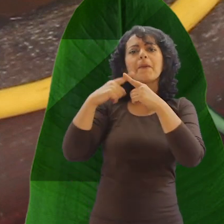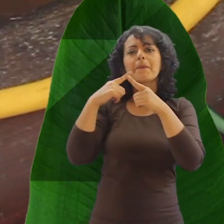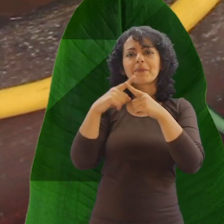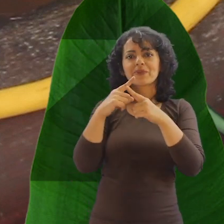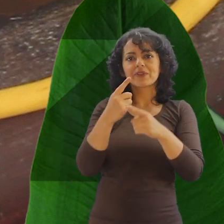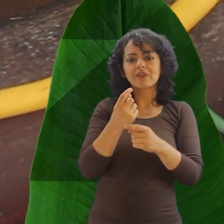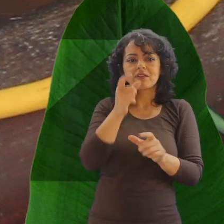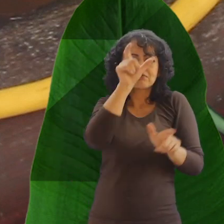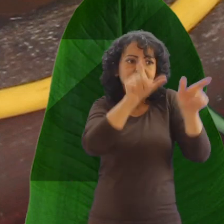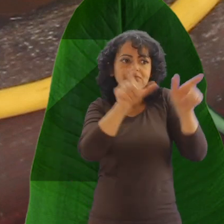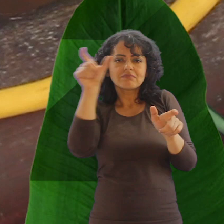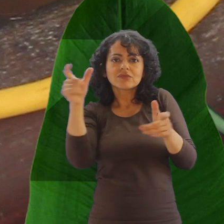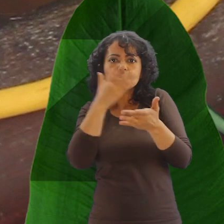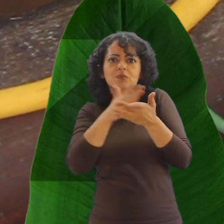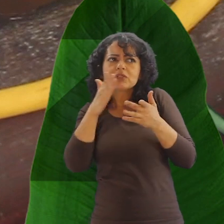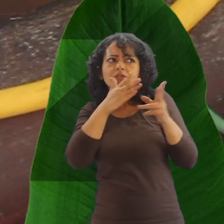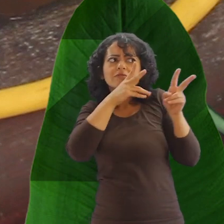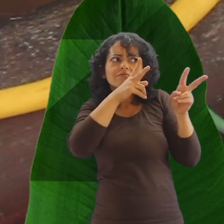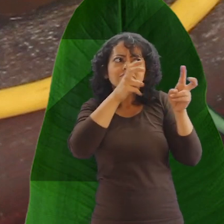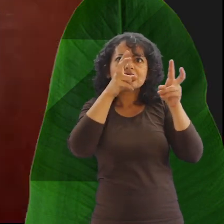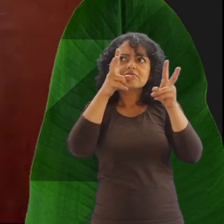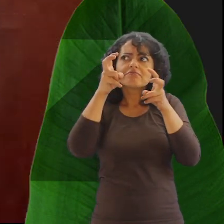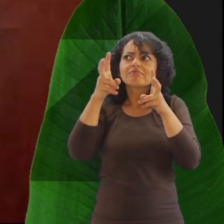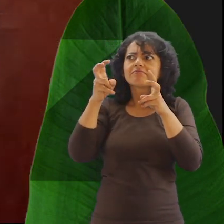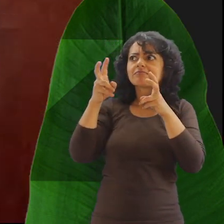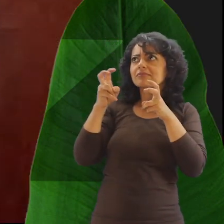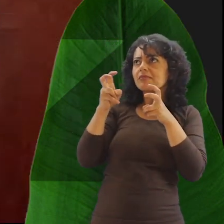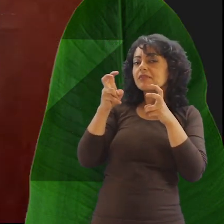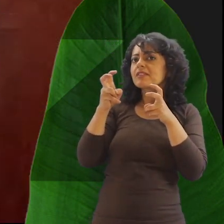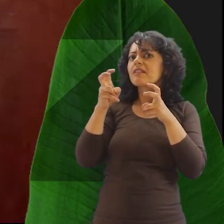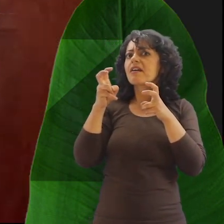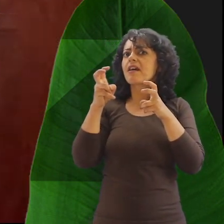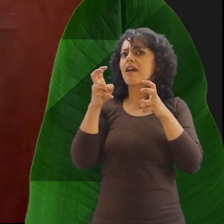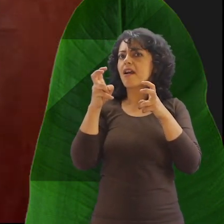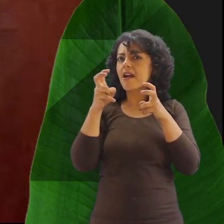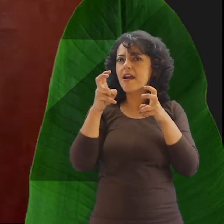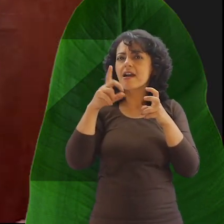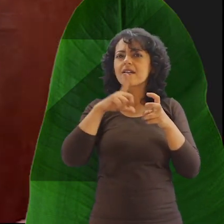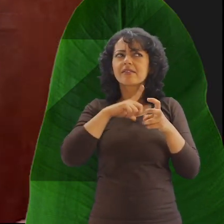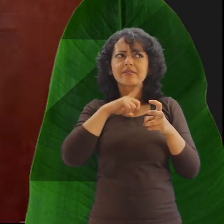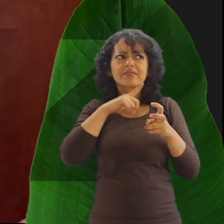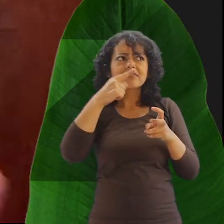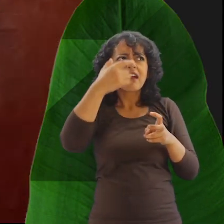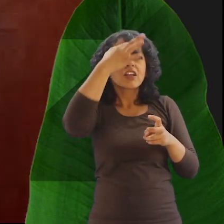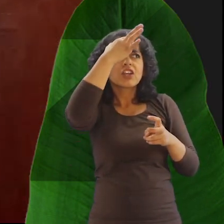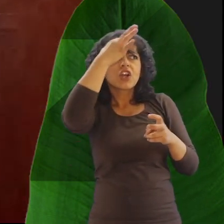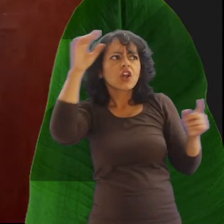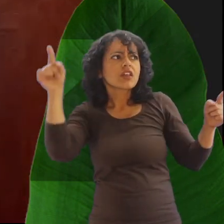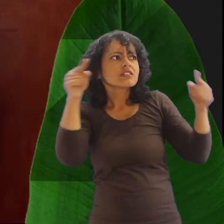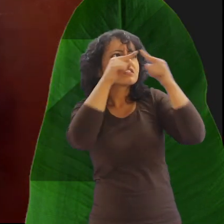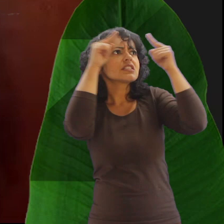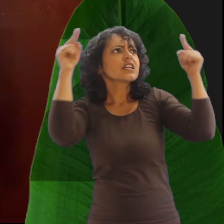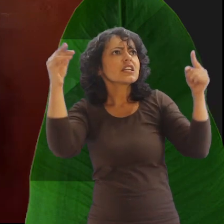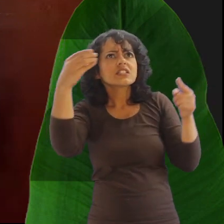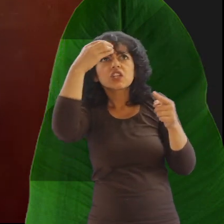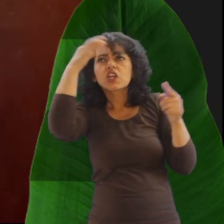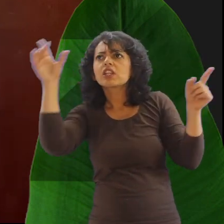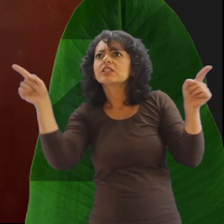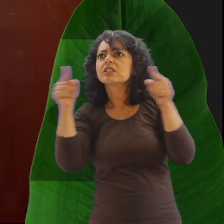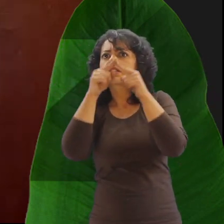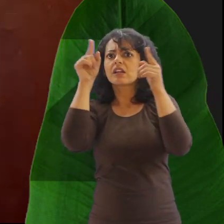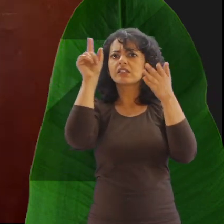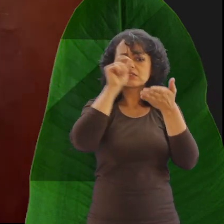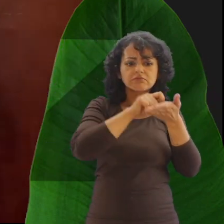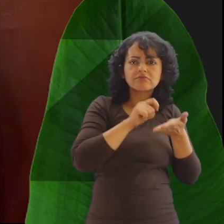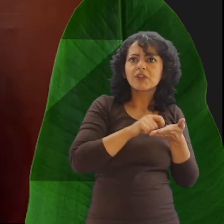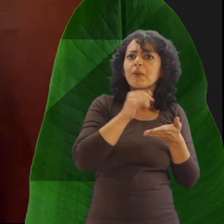começado, porque pessoas começaram a anotar, a fazer um registro de coincidências. Gente, sempre quando alguém nasce